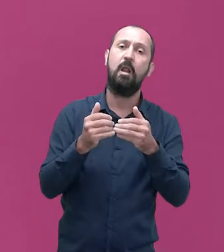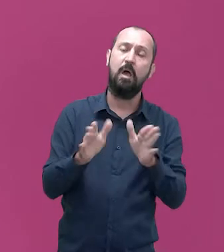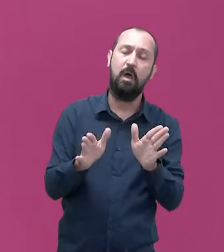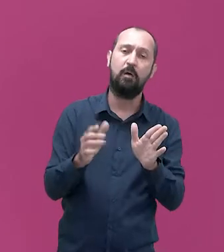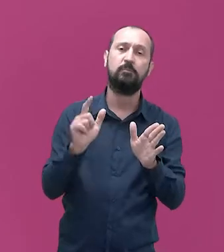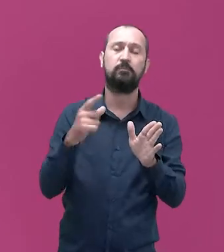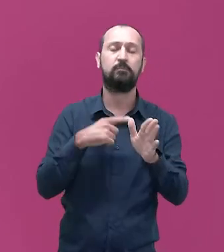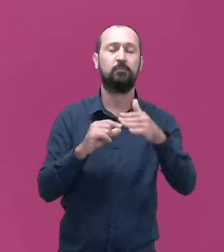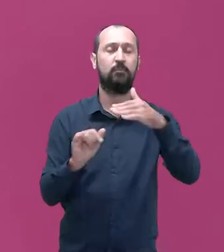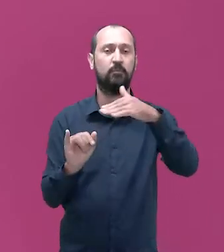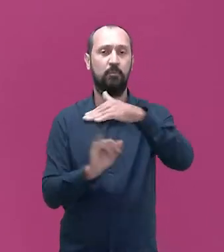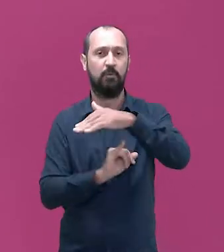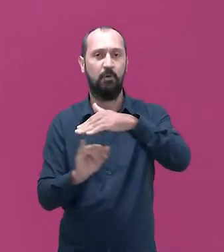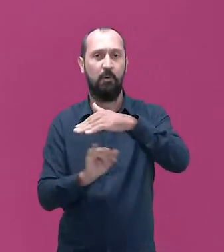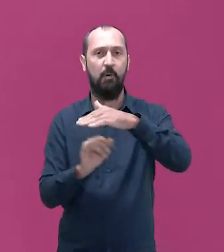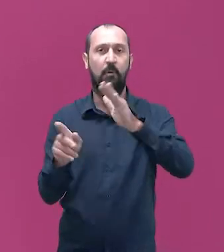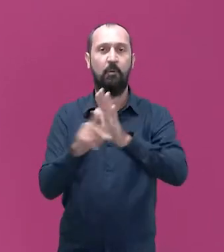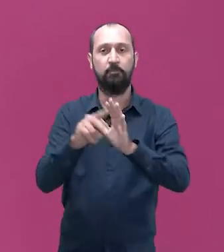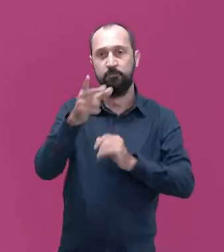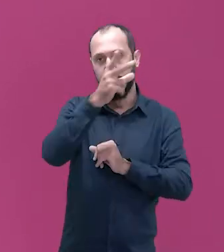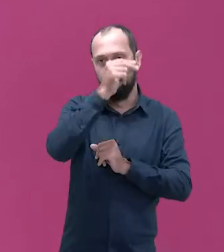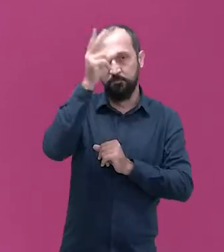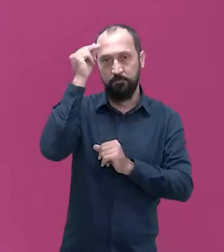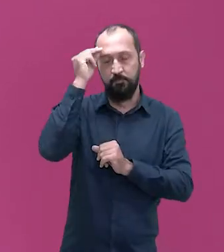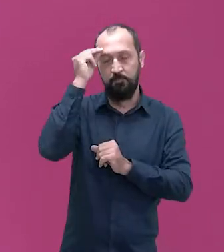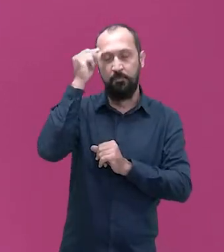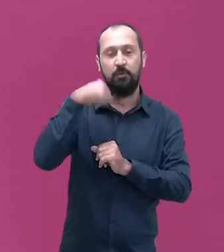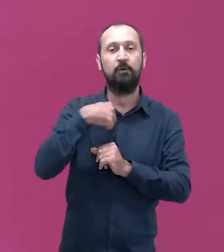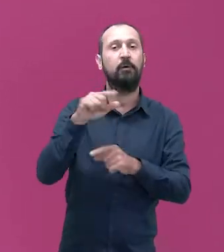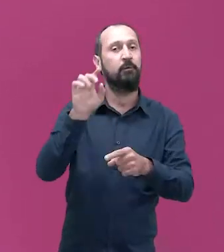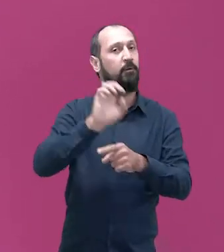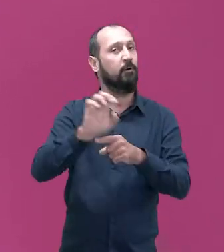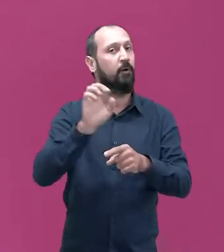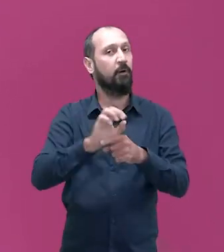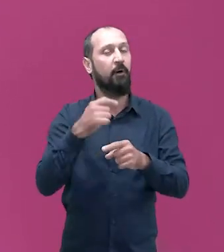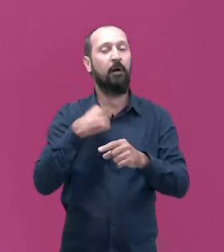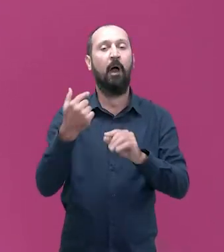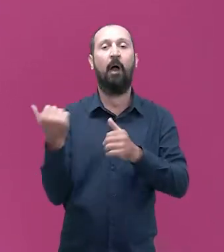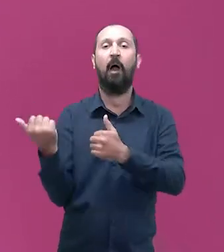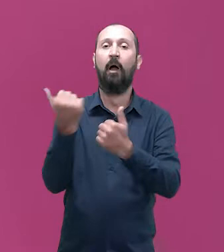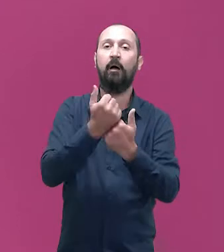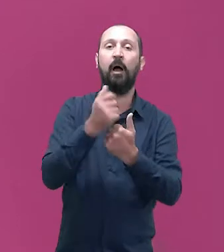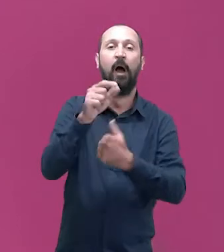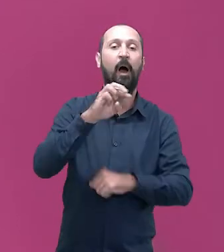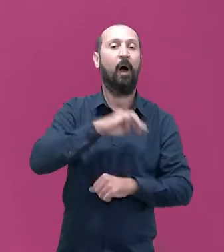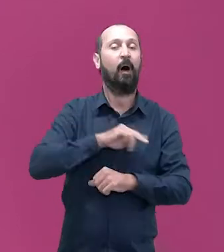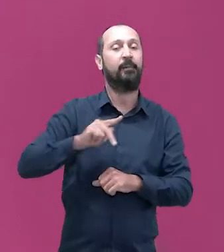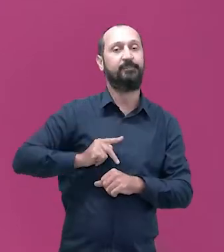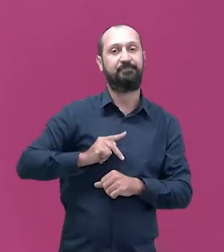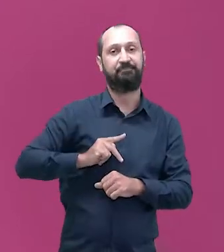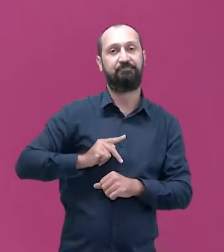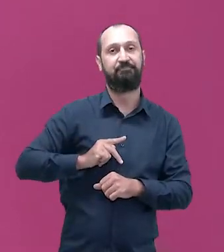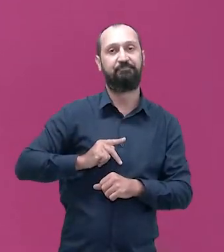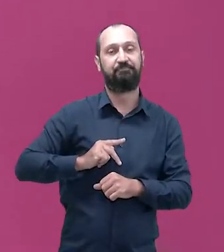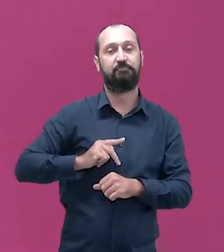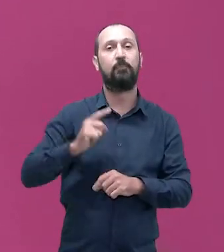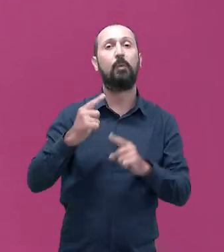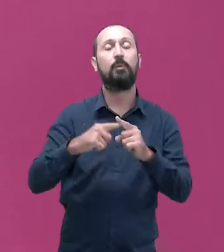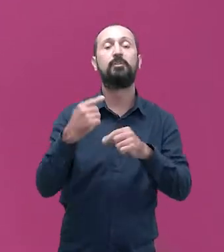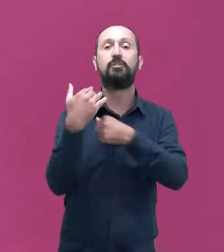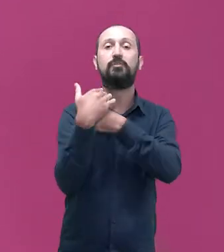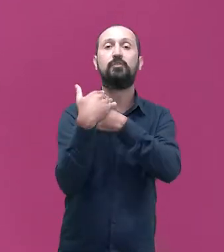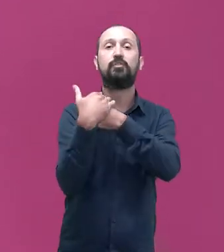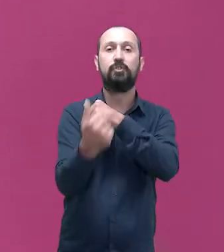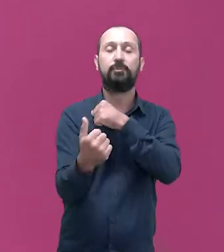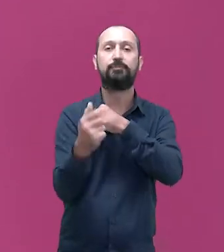aberta, tanto nos órgãos da Prefeitura quanto da AGETRAN, e ser representativo no Ministério Público. Porque